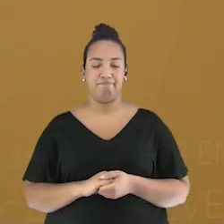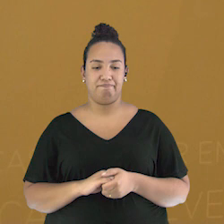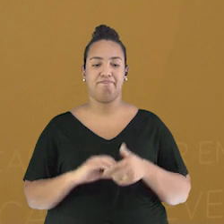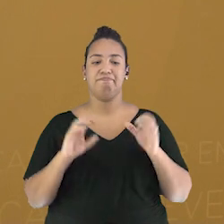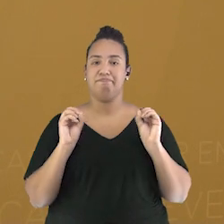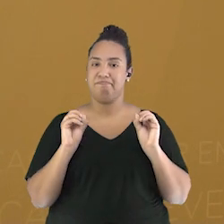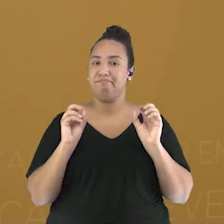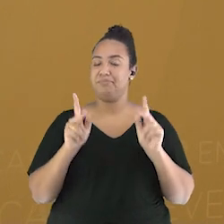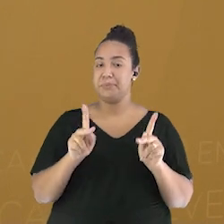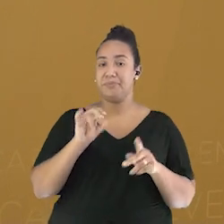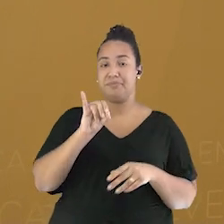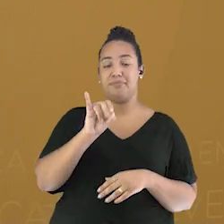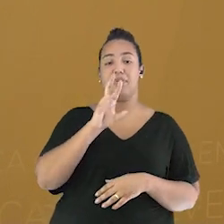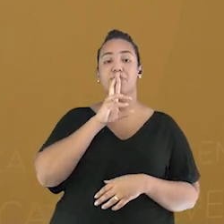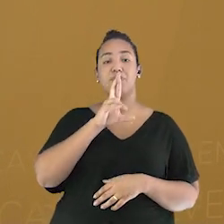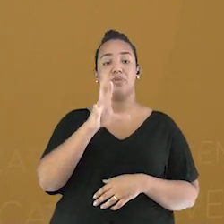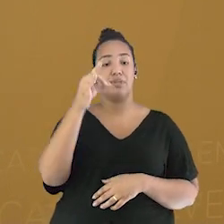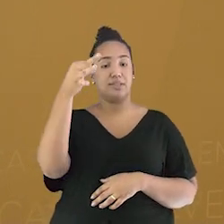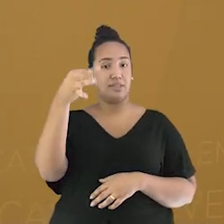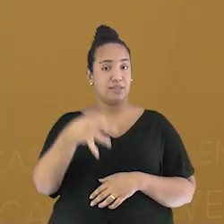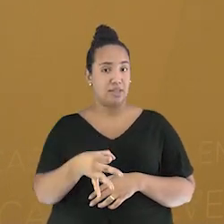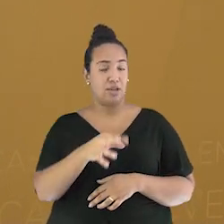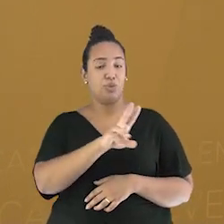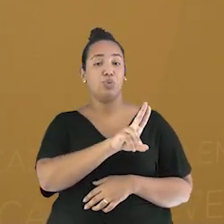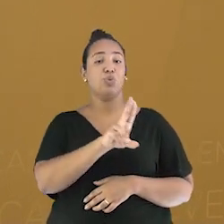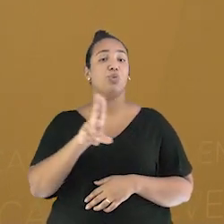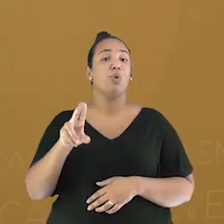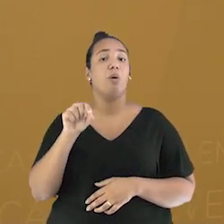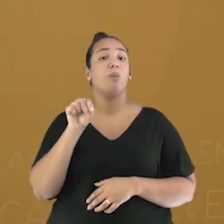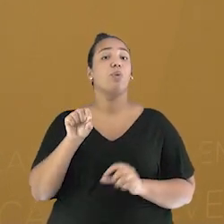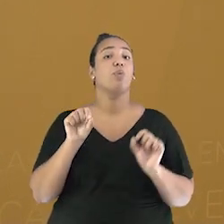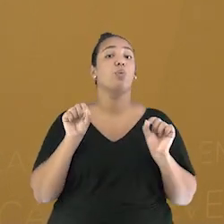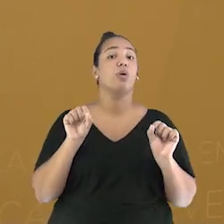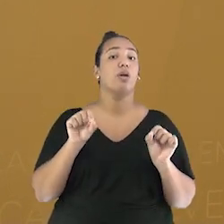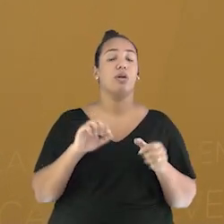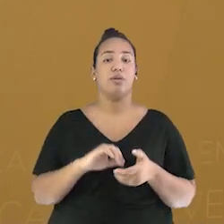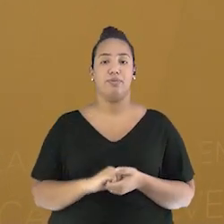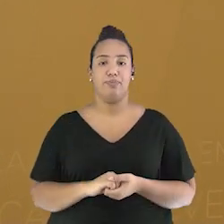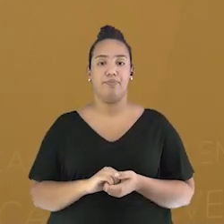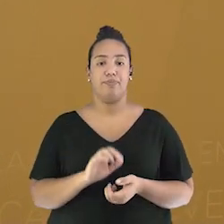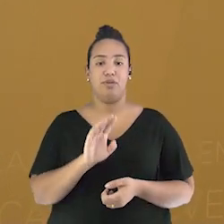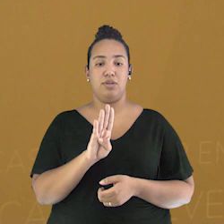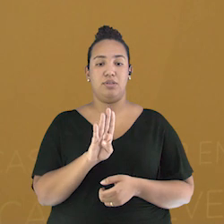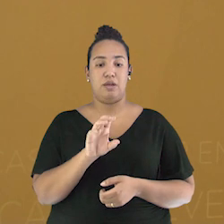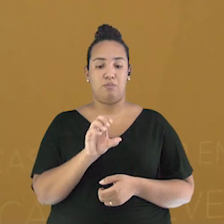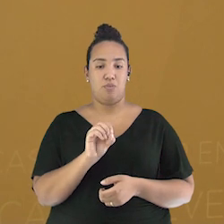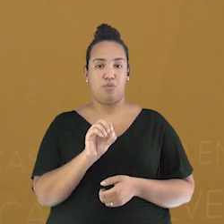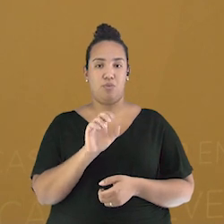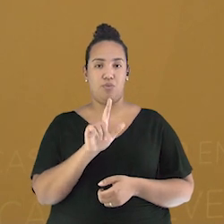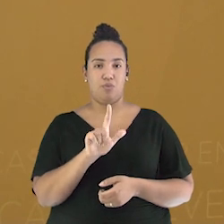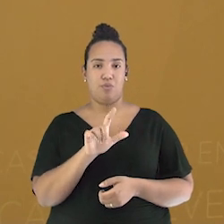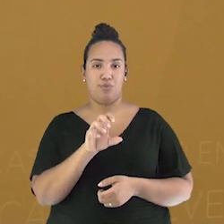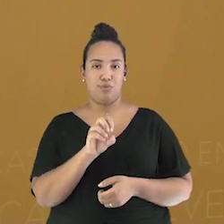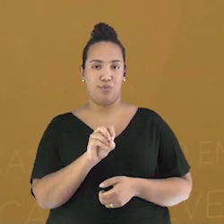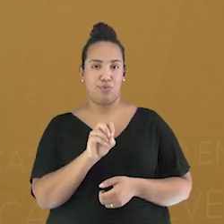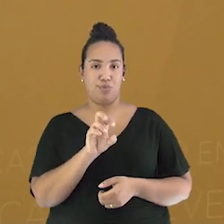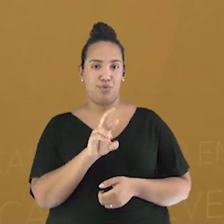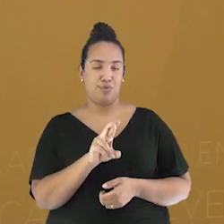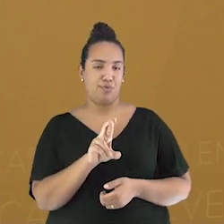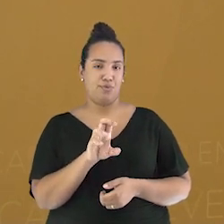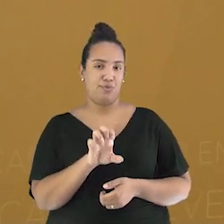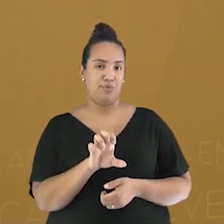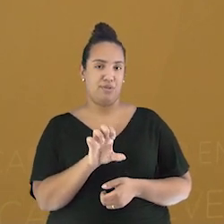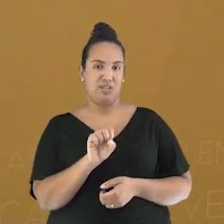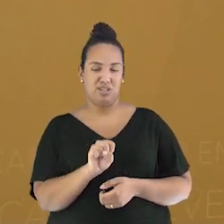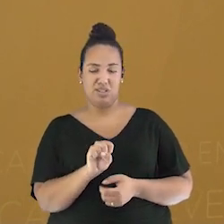Muito bem! Se você acertou, o que o nome dessas manchas são os bolores. Elas indicam